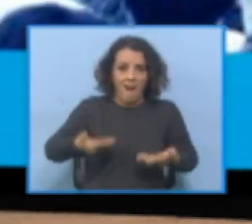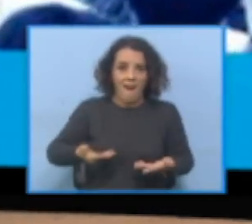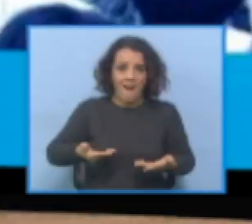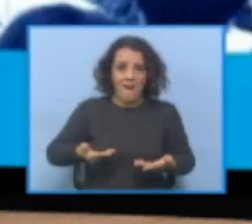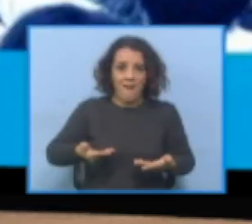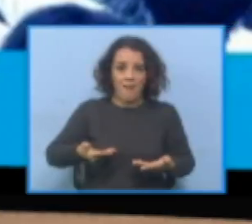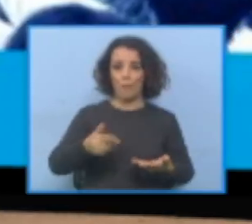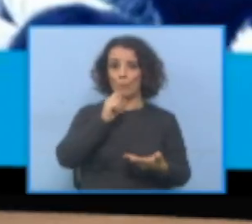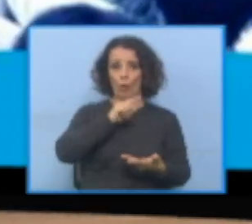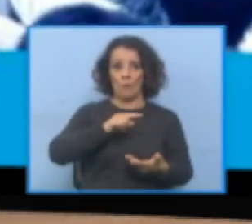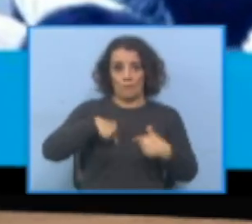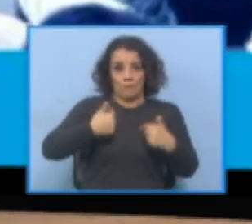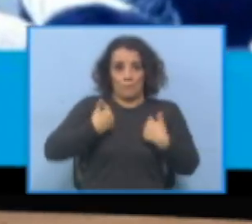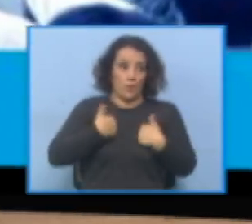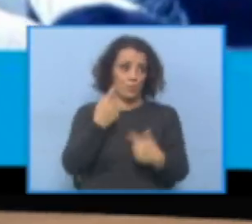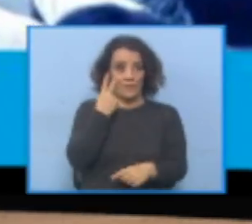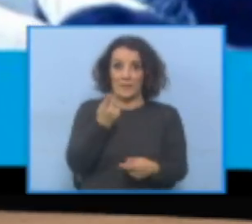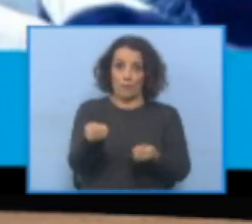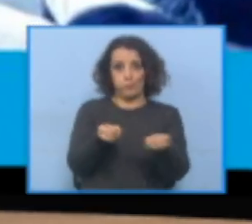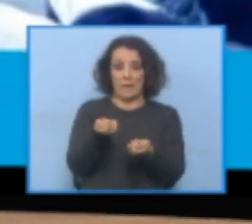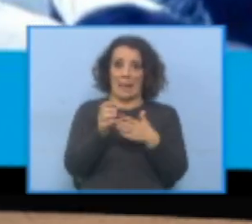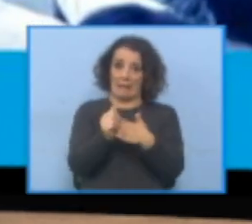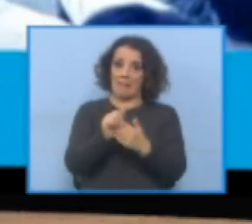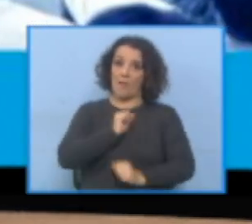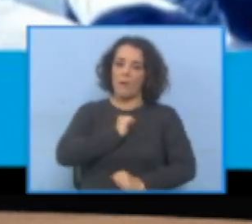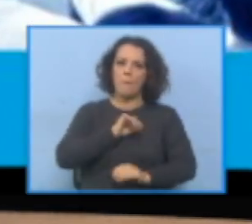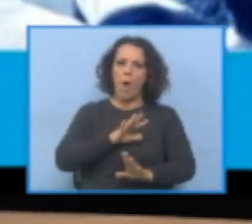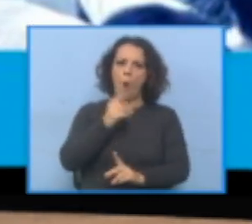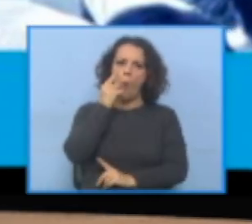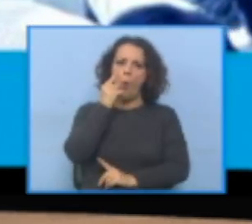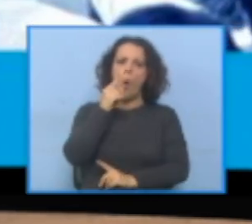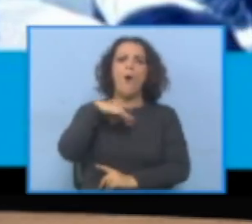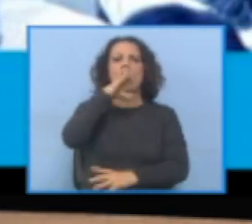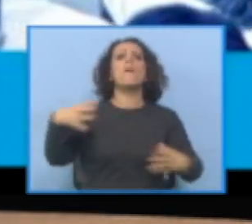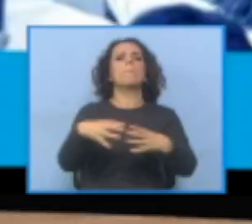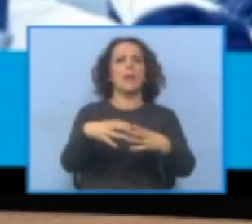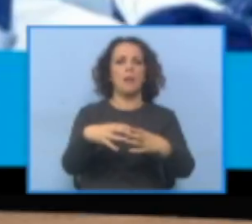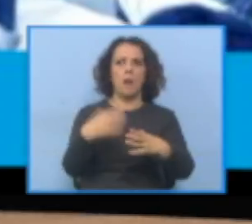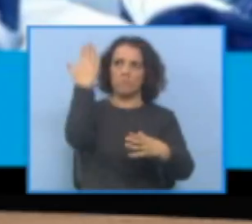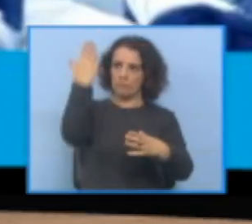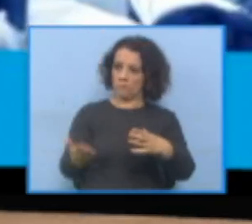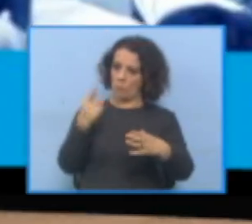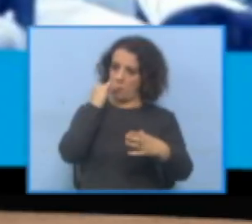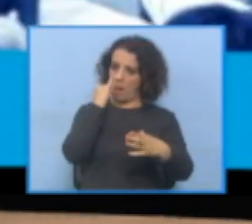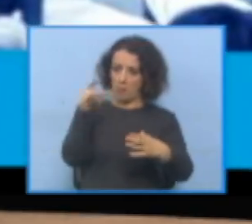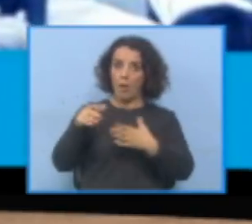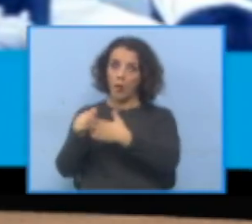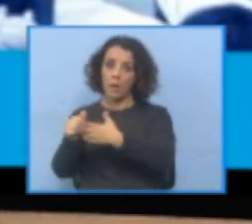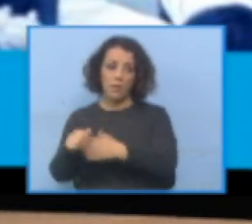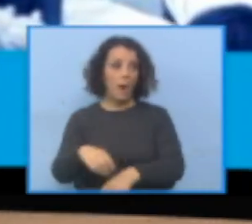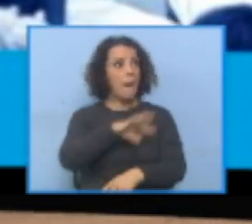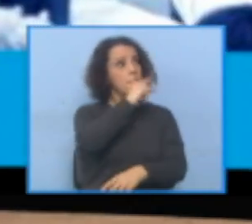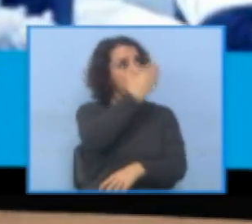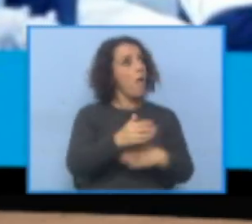seja, líderes de nós mesmos, liderar-nos a nós mesmos. Mas o pai é líder numa família, e a mãe também. O professor é líder. Quer